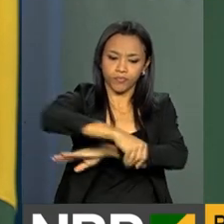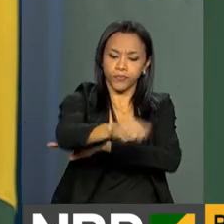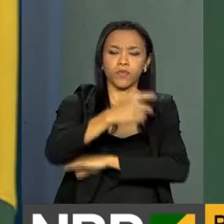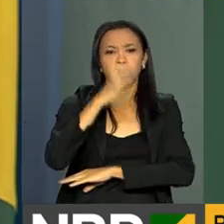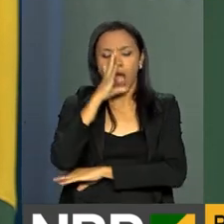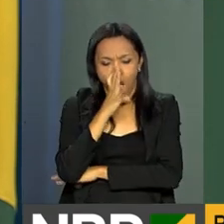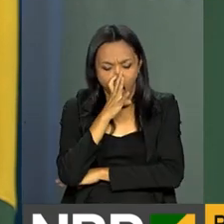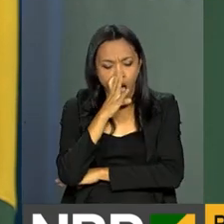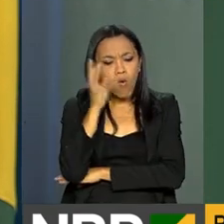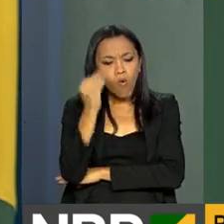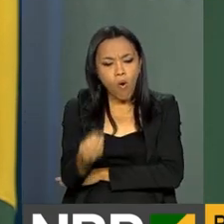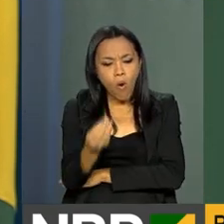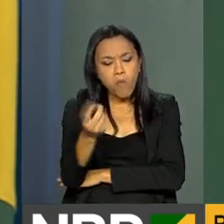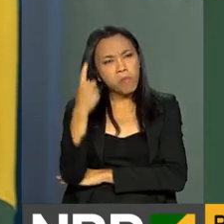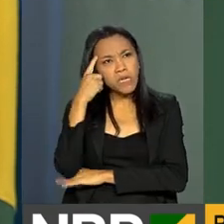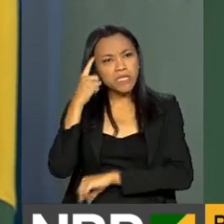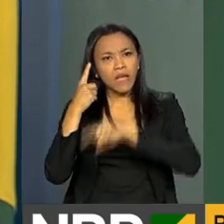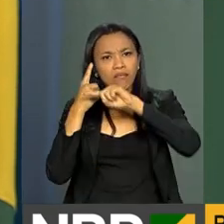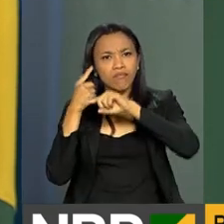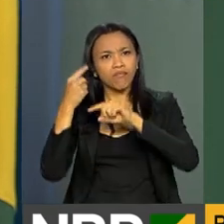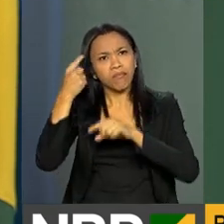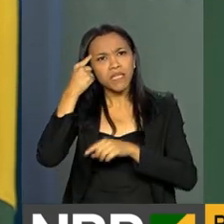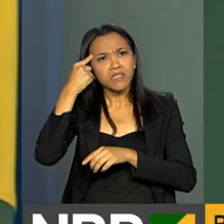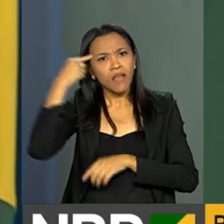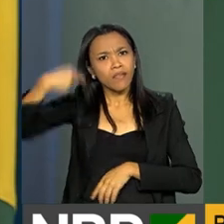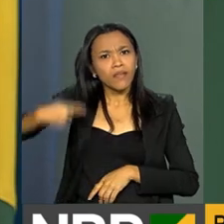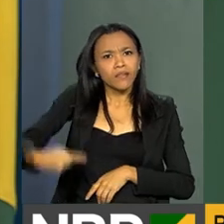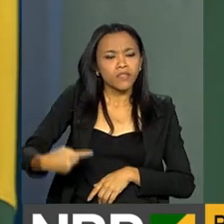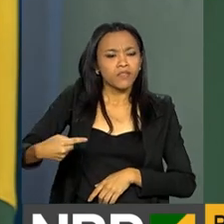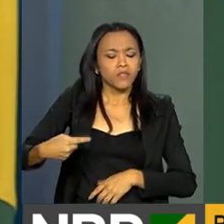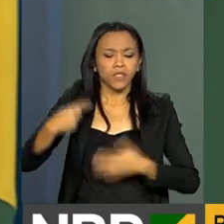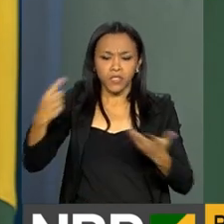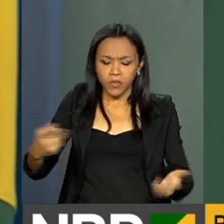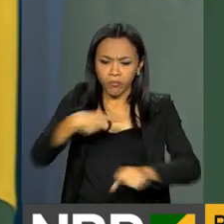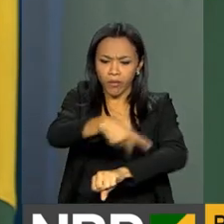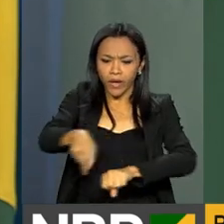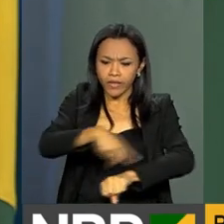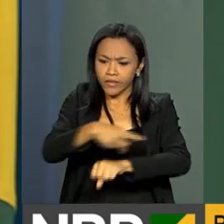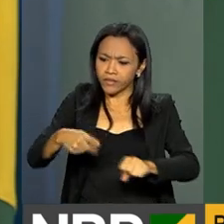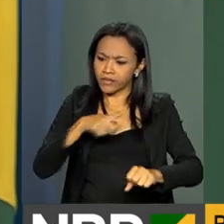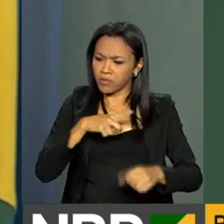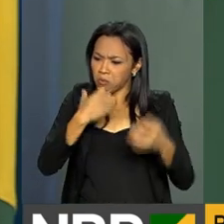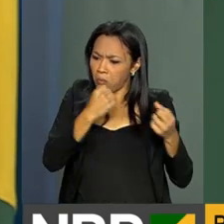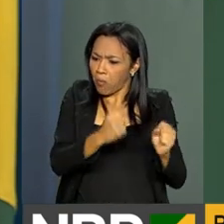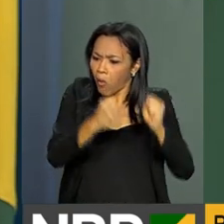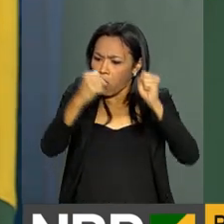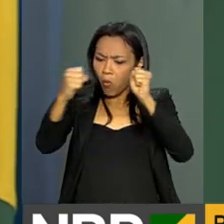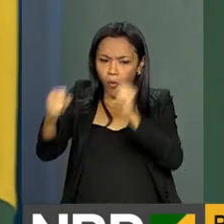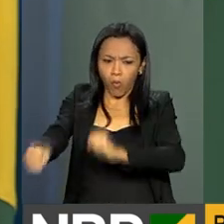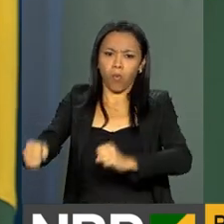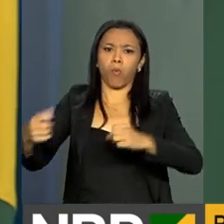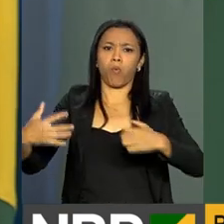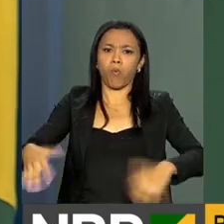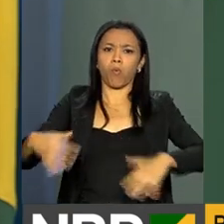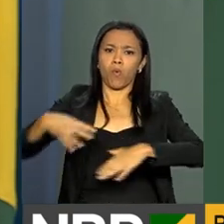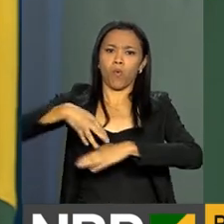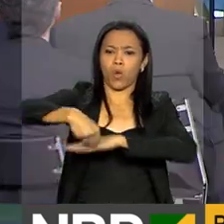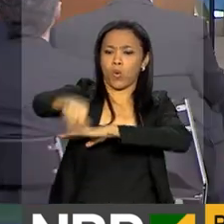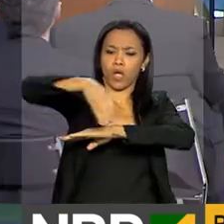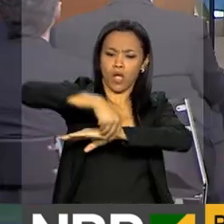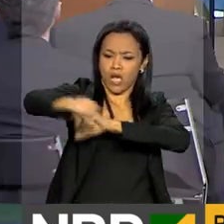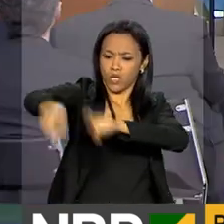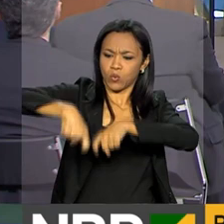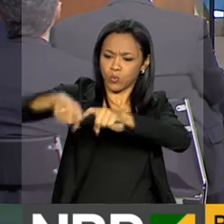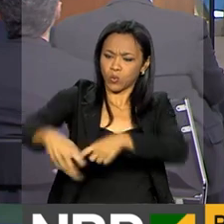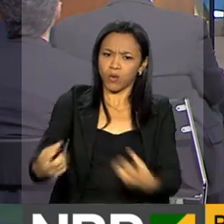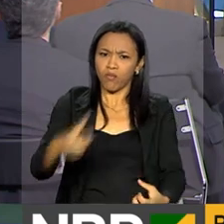ser pessimistas com um país que produz, que tem uma produção na agricultura como a nossa, que tem um varejo excepcional como